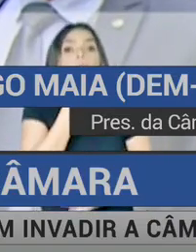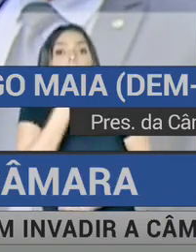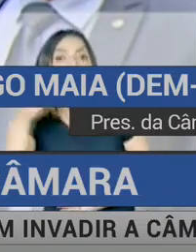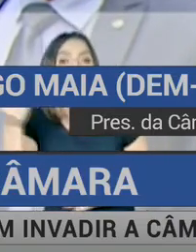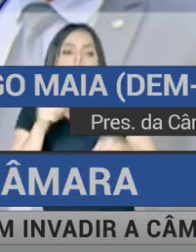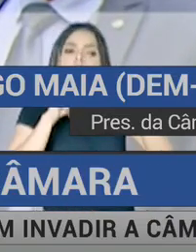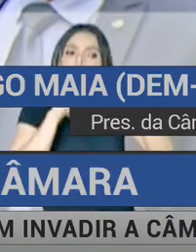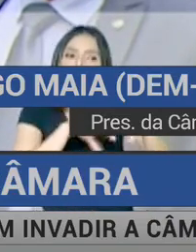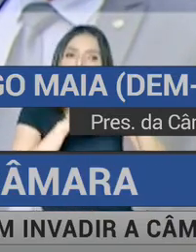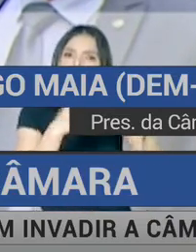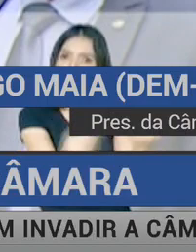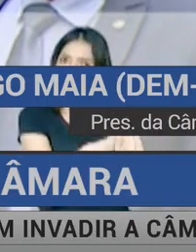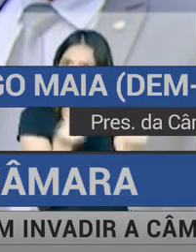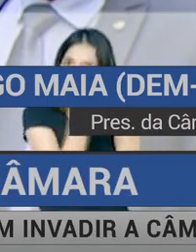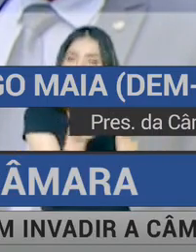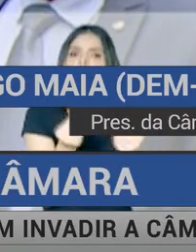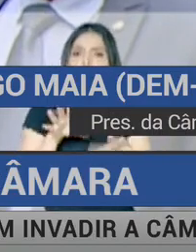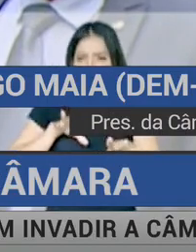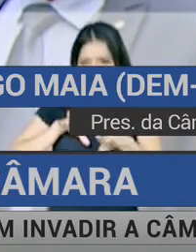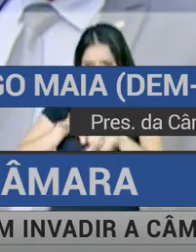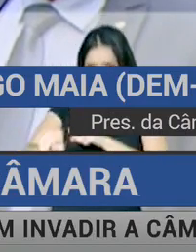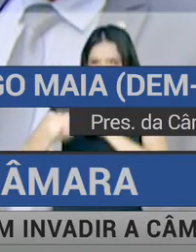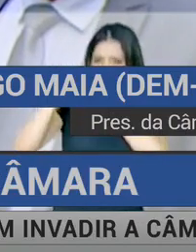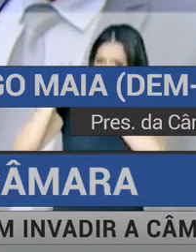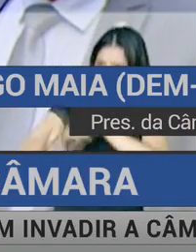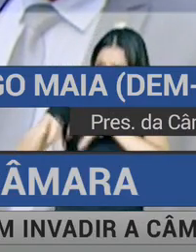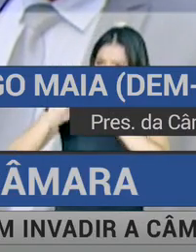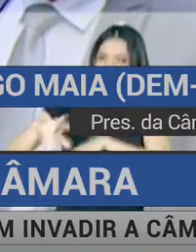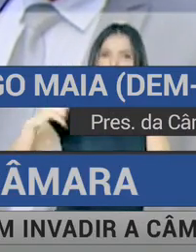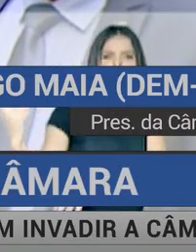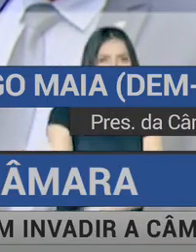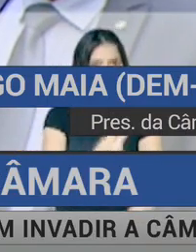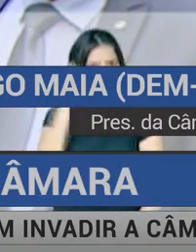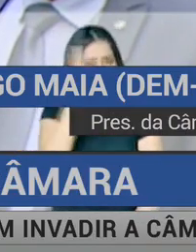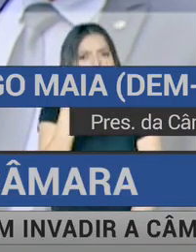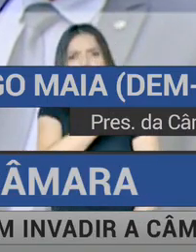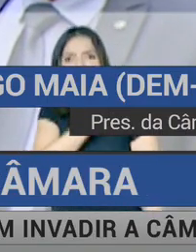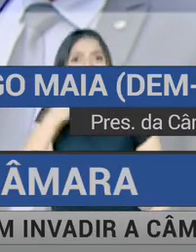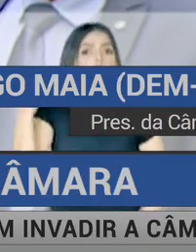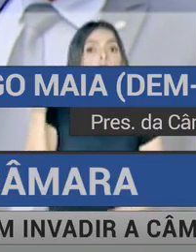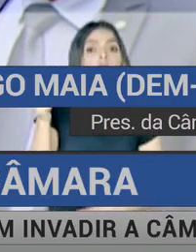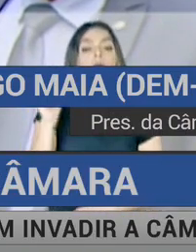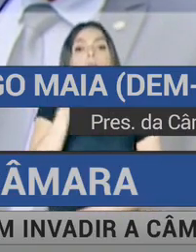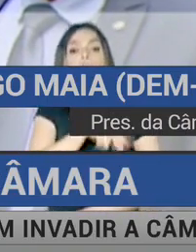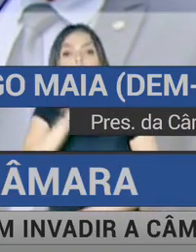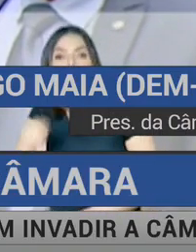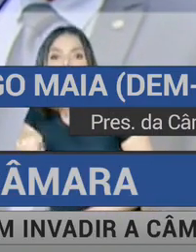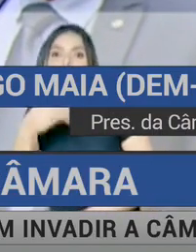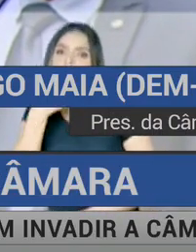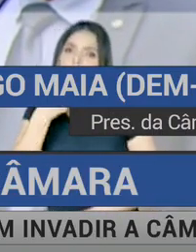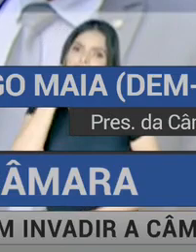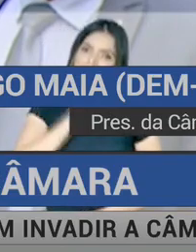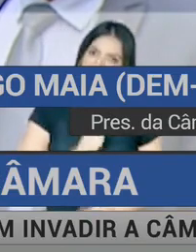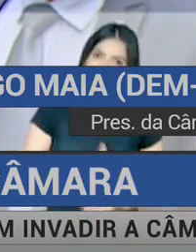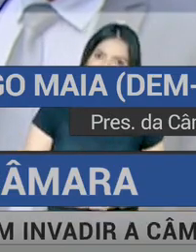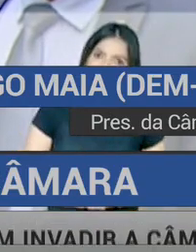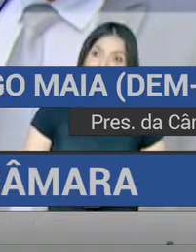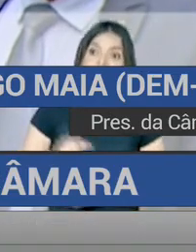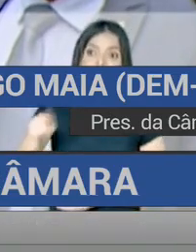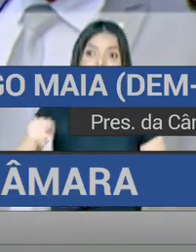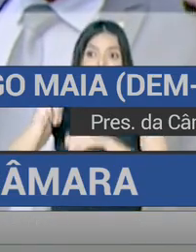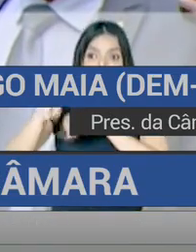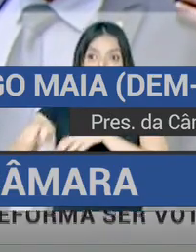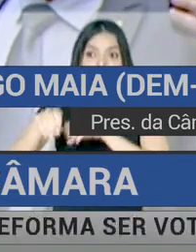quando nós formarmos e valorizarmos melhor os nossos professores e as nossas professoras da